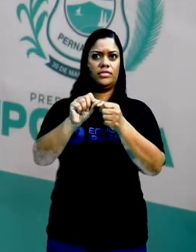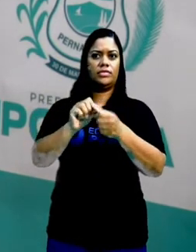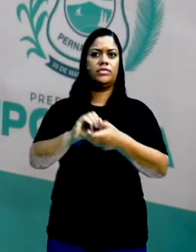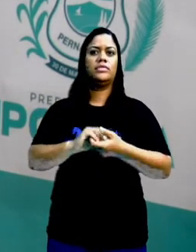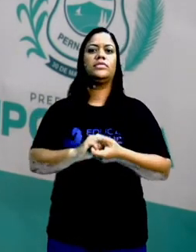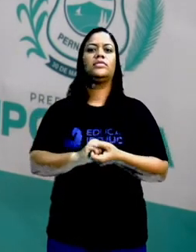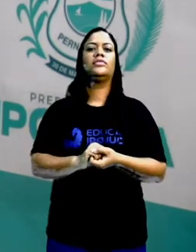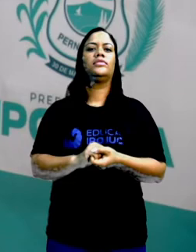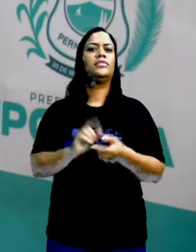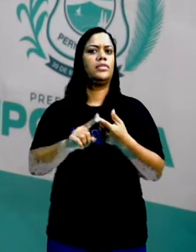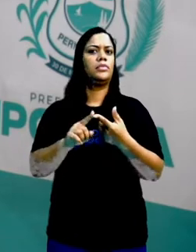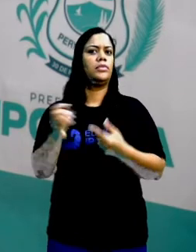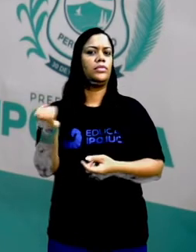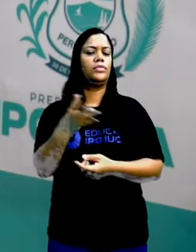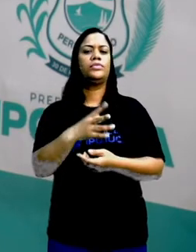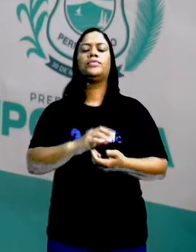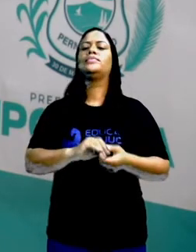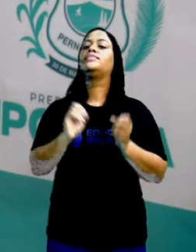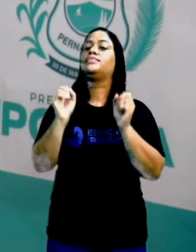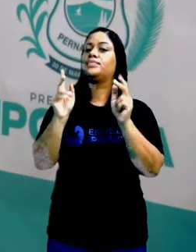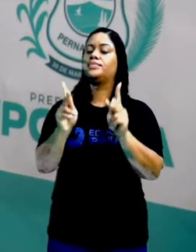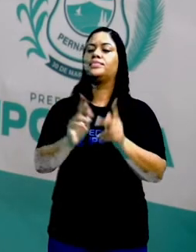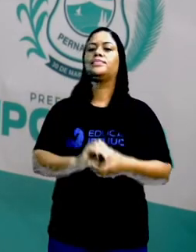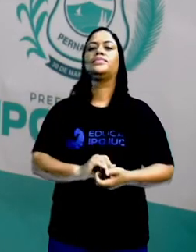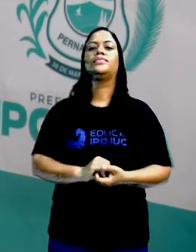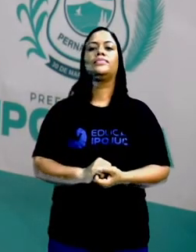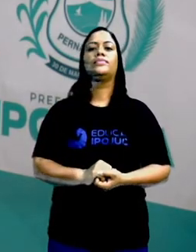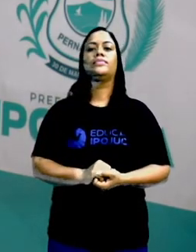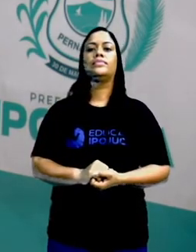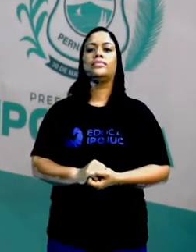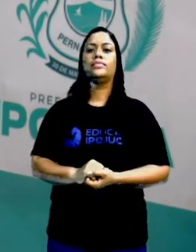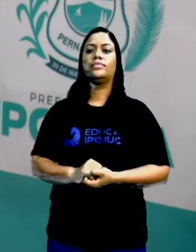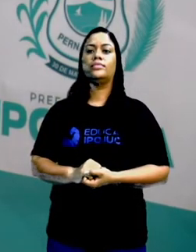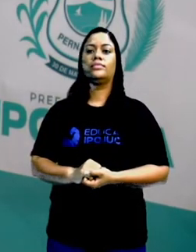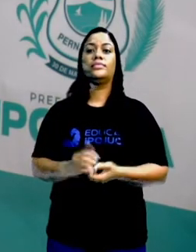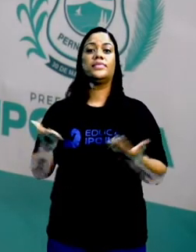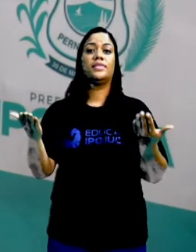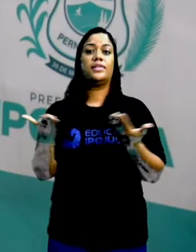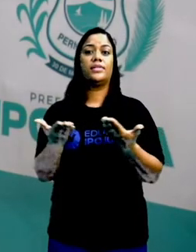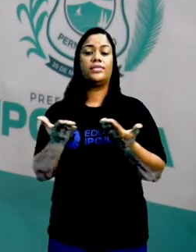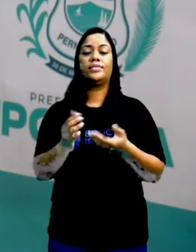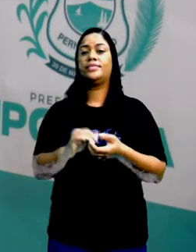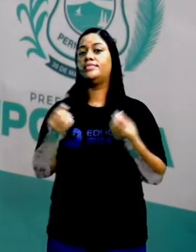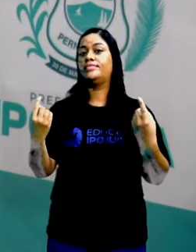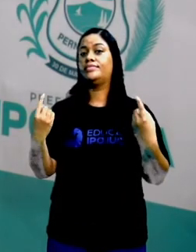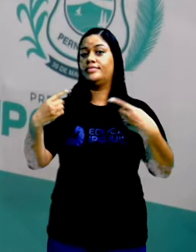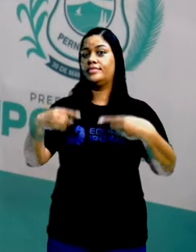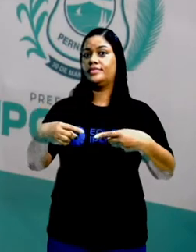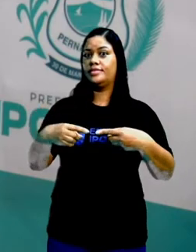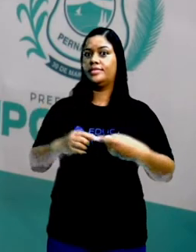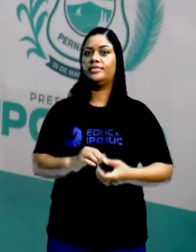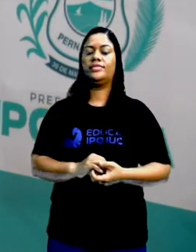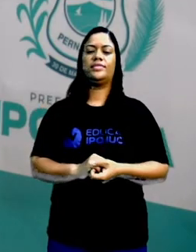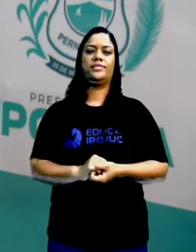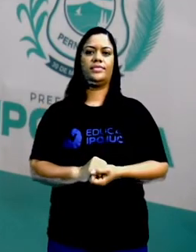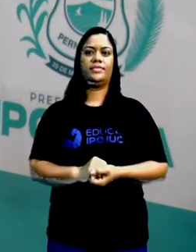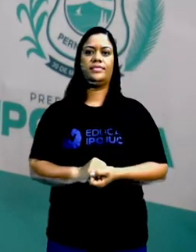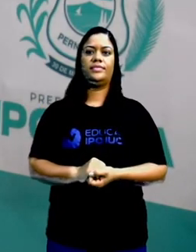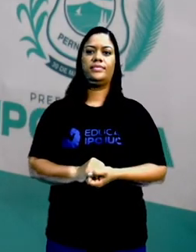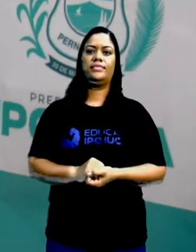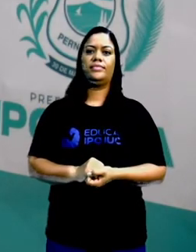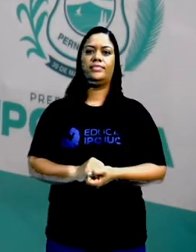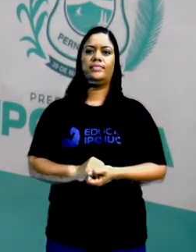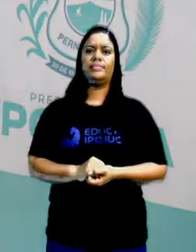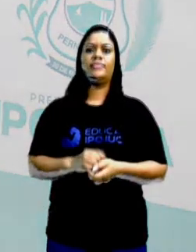do seu artigo E por aí vai ok E aí chegou a hora do nosso desafio da hora